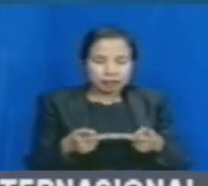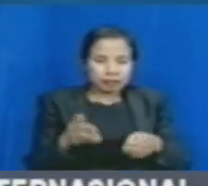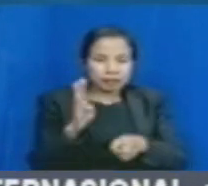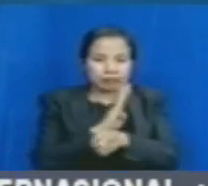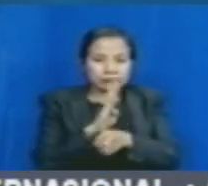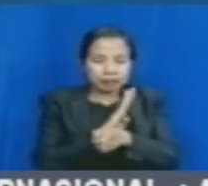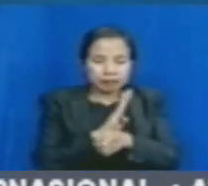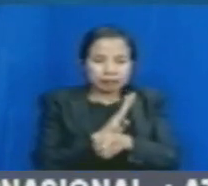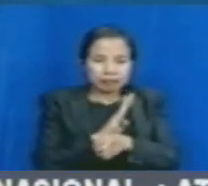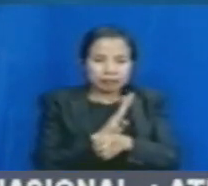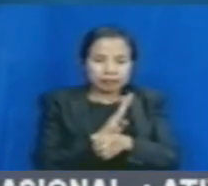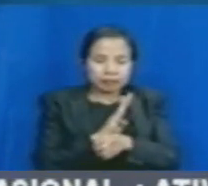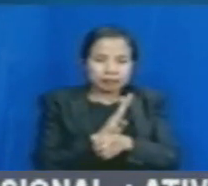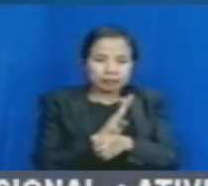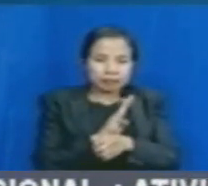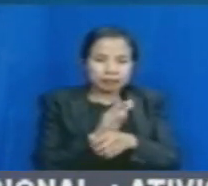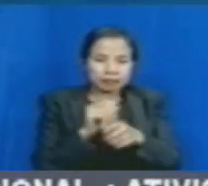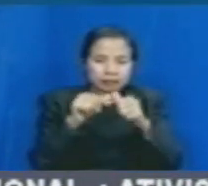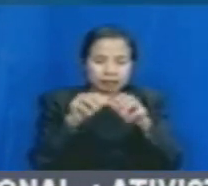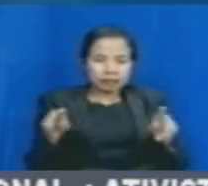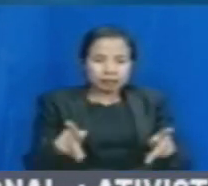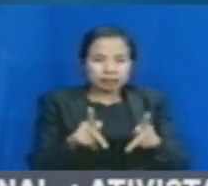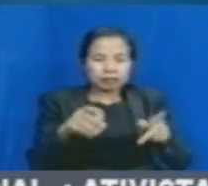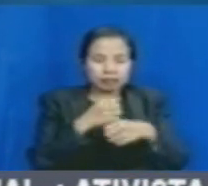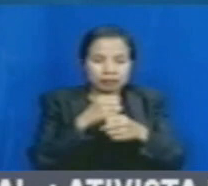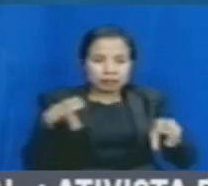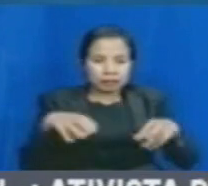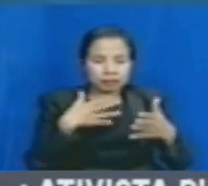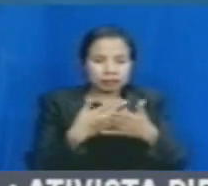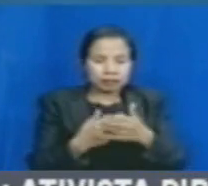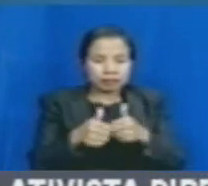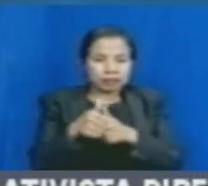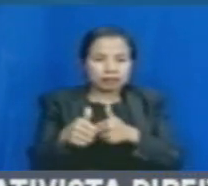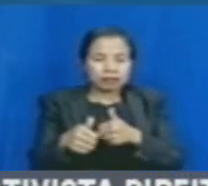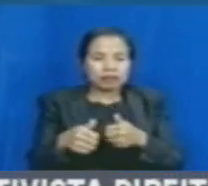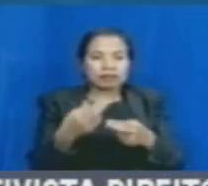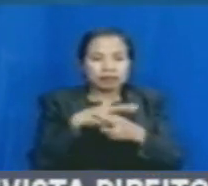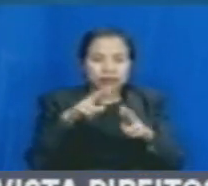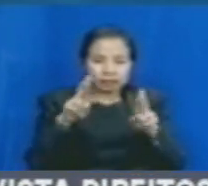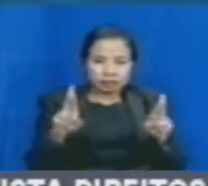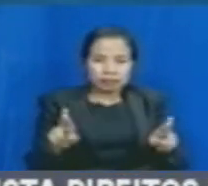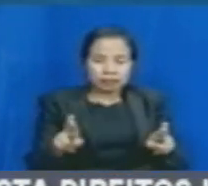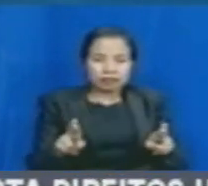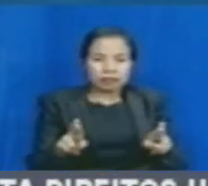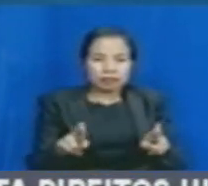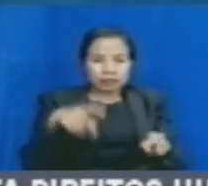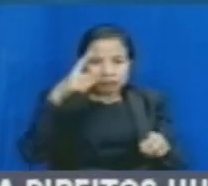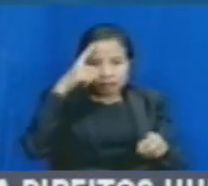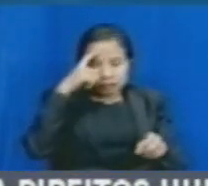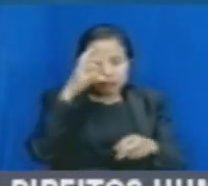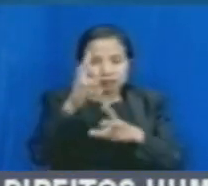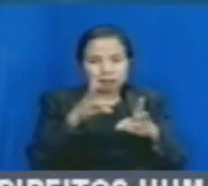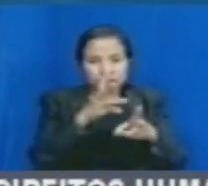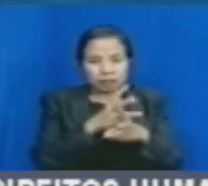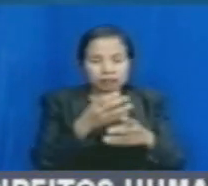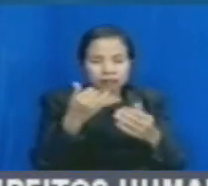itania administração pública atu halo serviço dia que serviço baseia vai ir resultados tamo mundo agora mundo cada vez